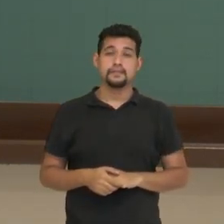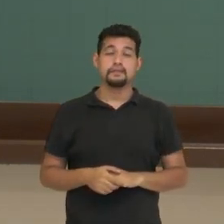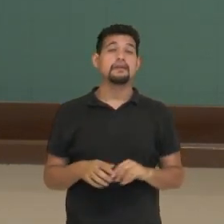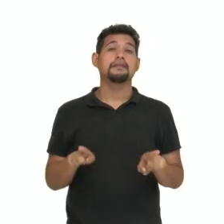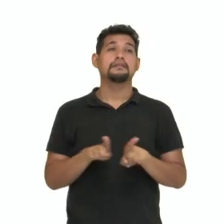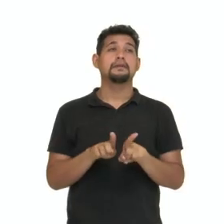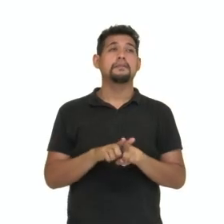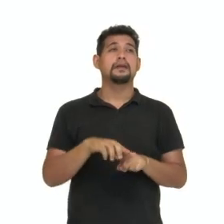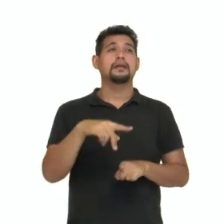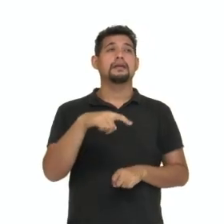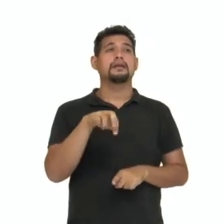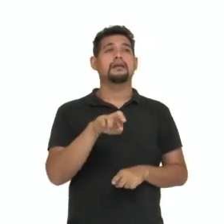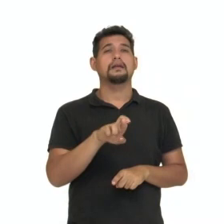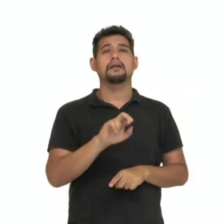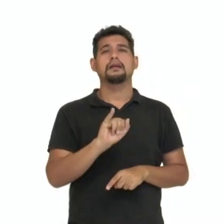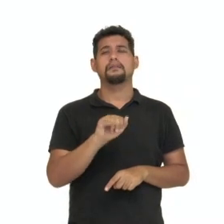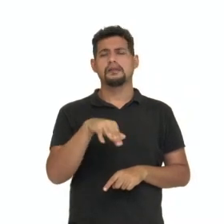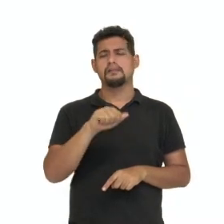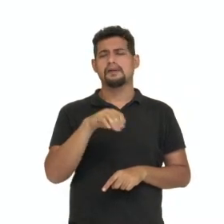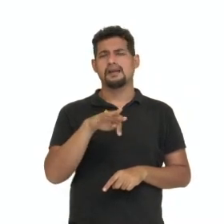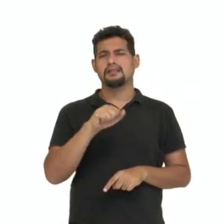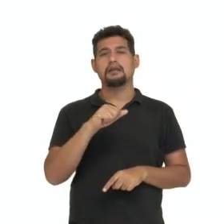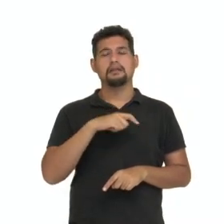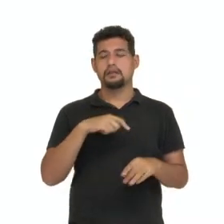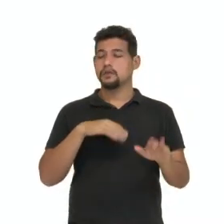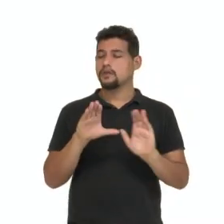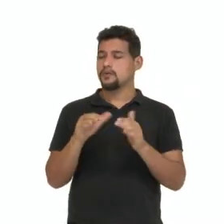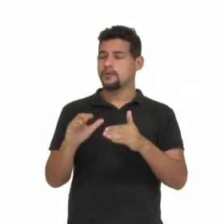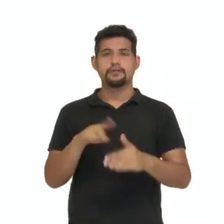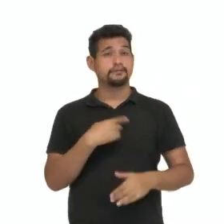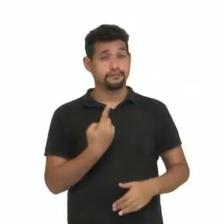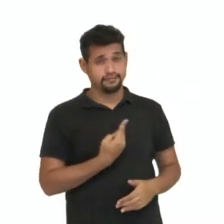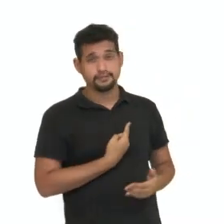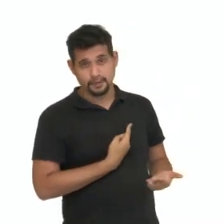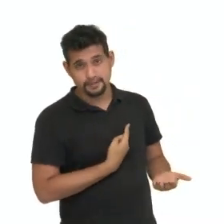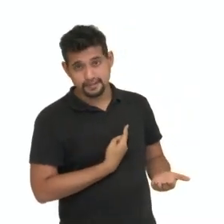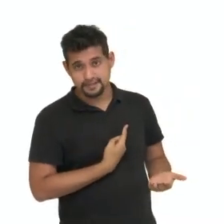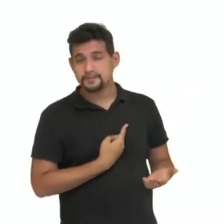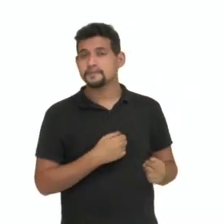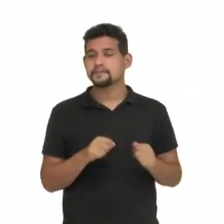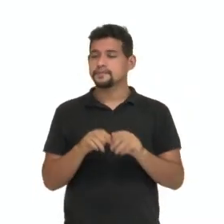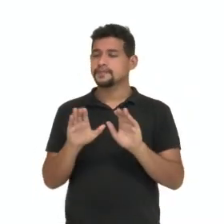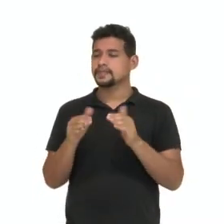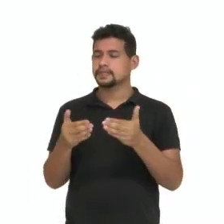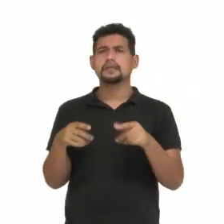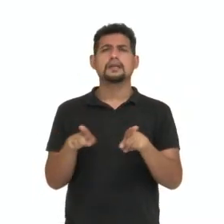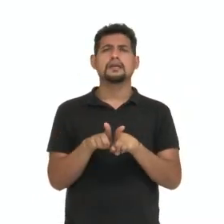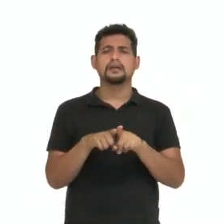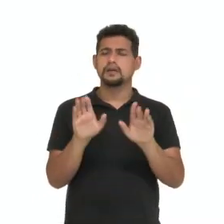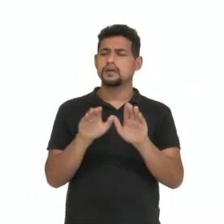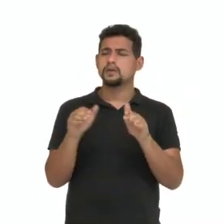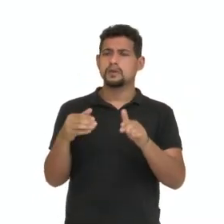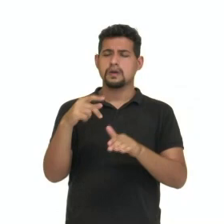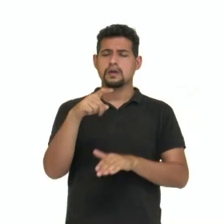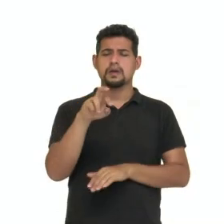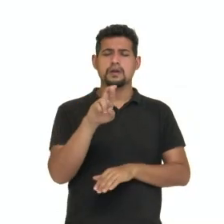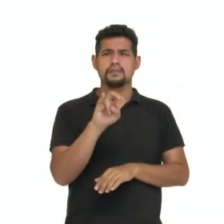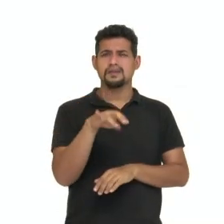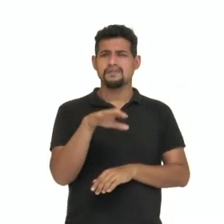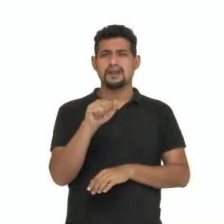os primatas entram nesse grupo, sim, nós fazemos parte desse grupo e dentro do grupo dos primatas